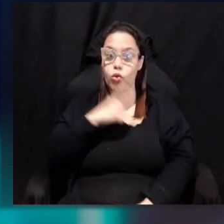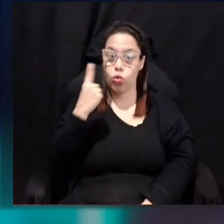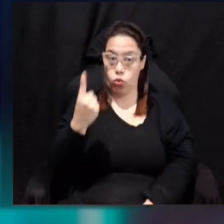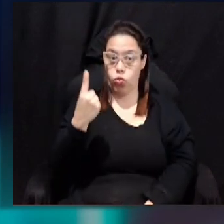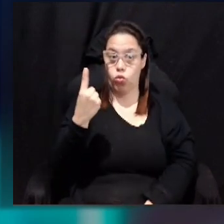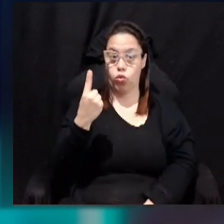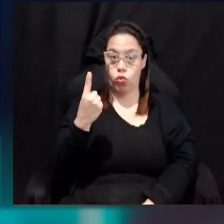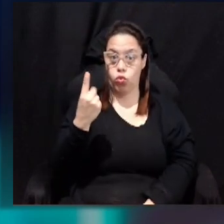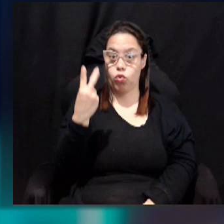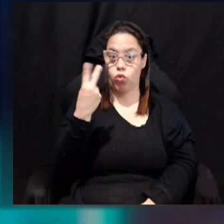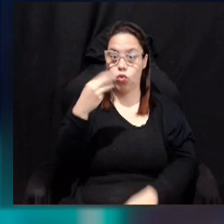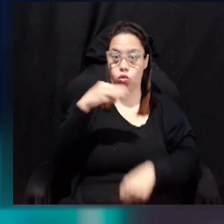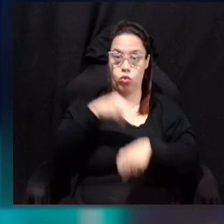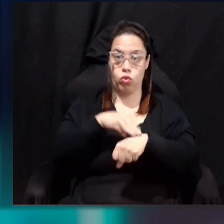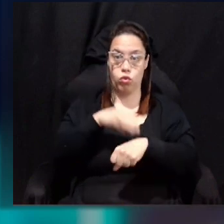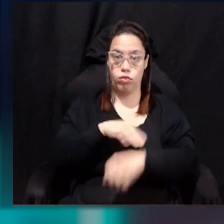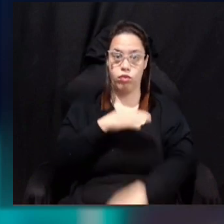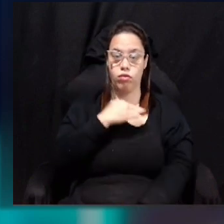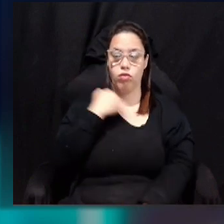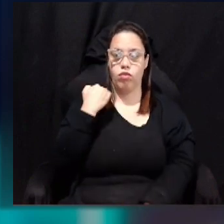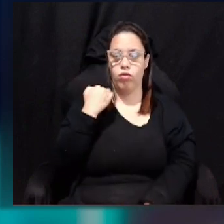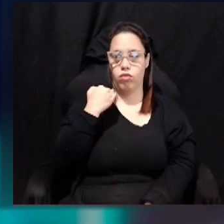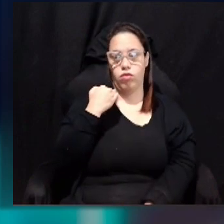2 minutos falece.